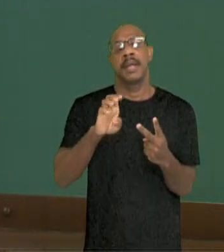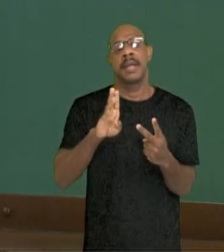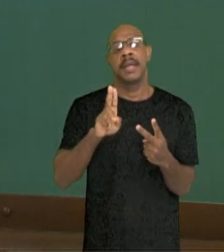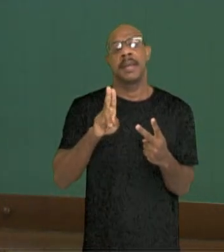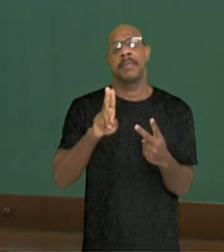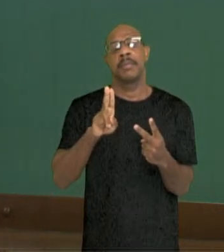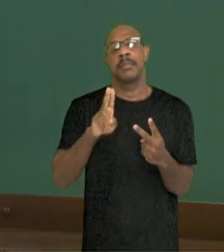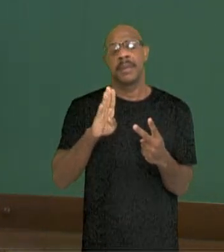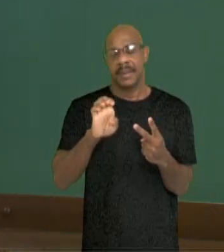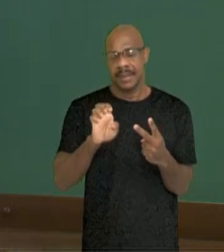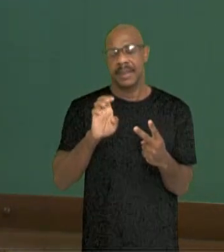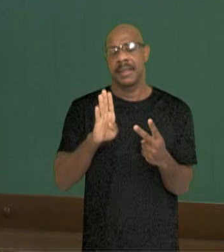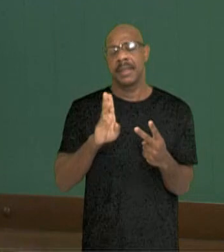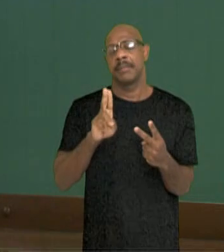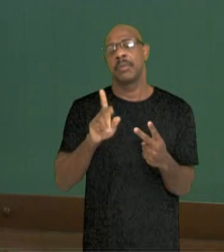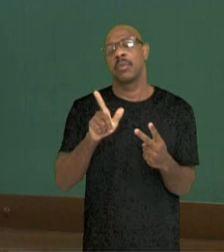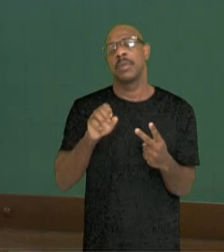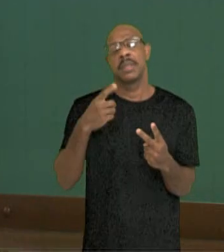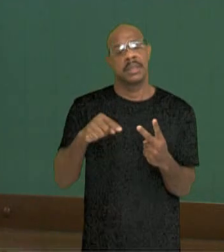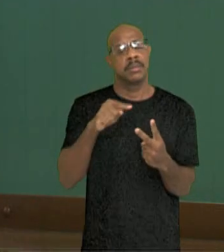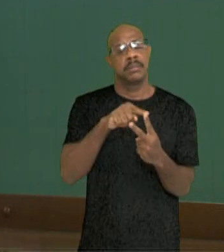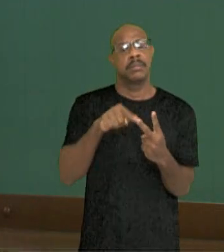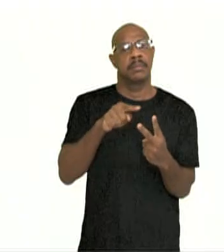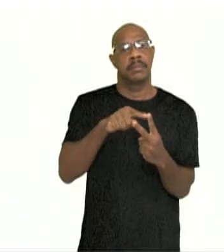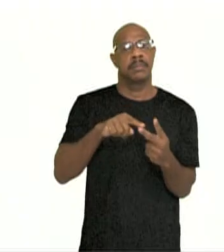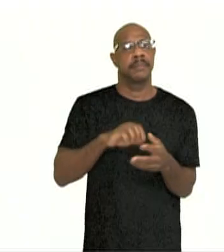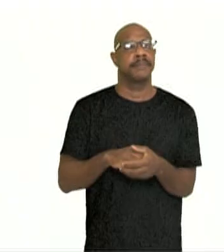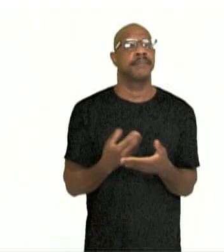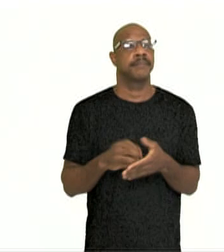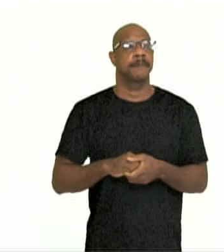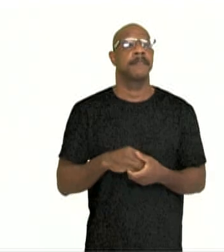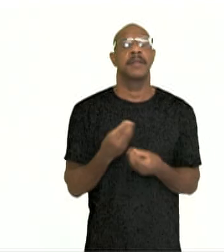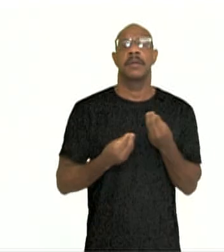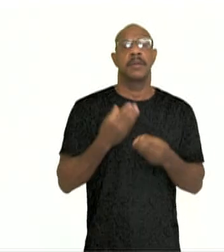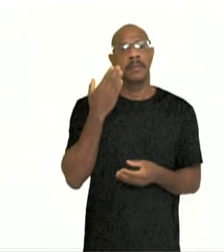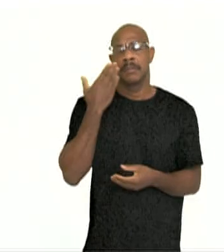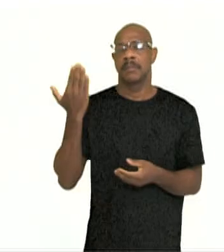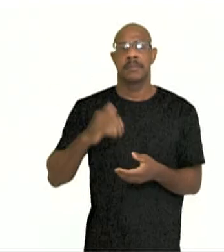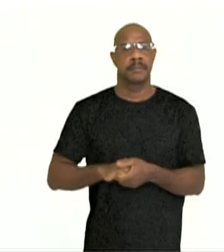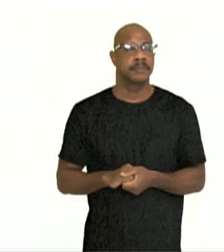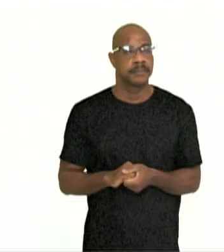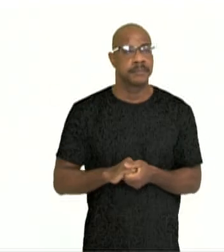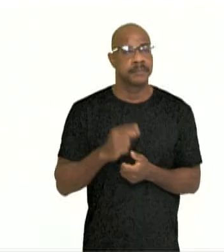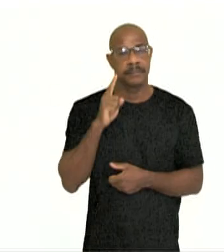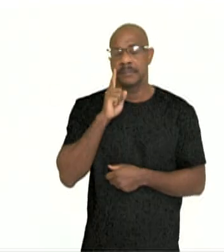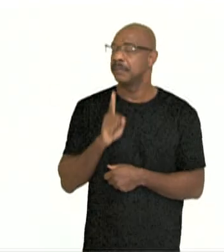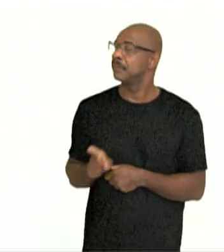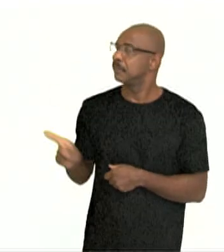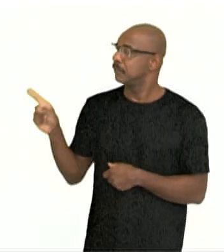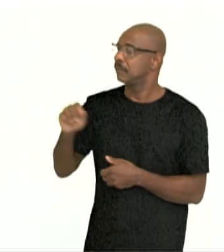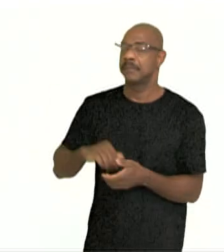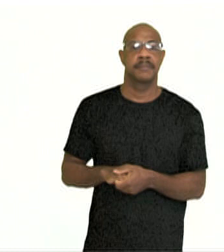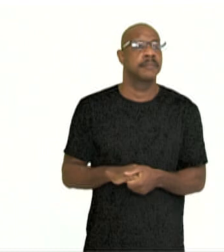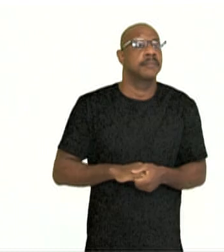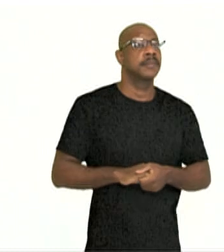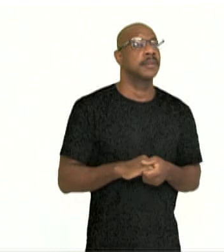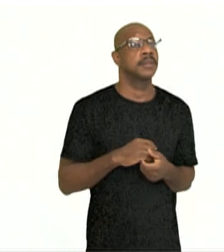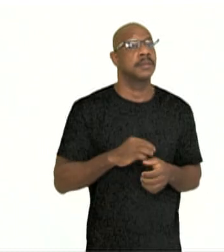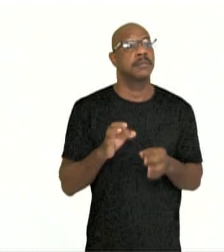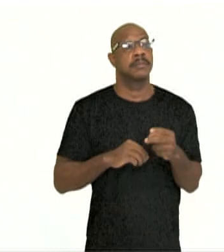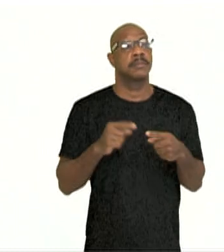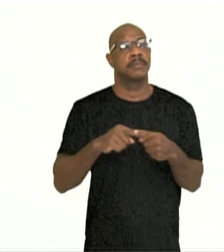a quantidade de carbonos na estrutura. Então, ordenando, nós temos o gás liquefeito de